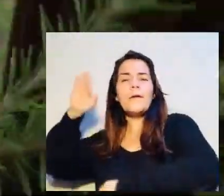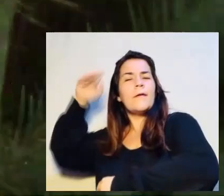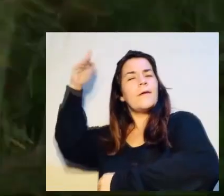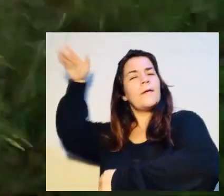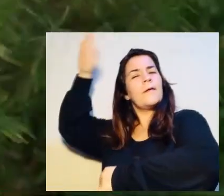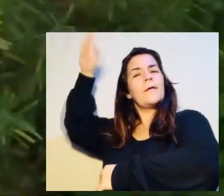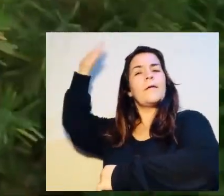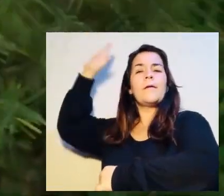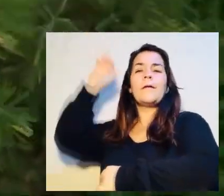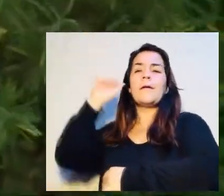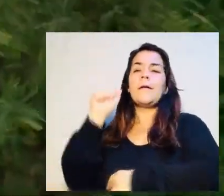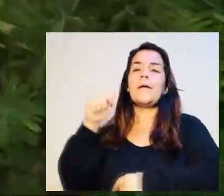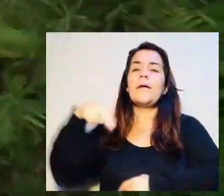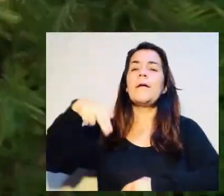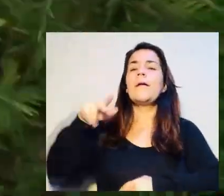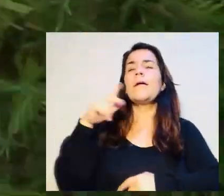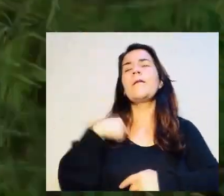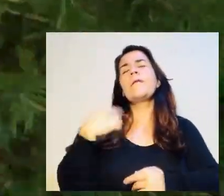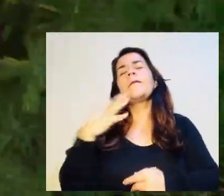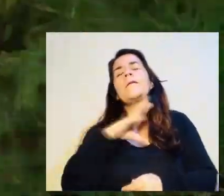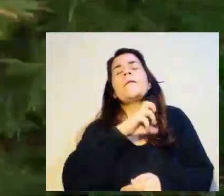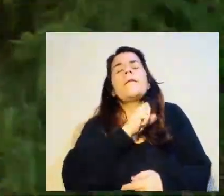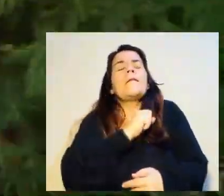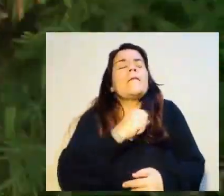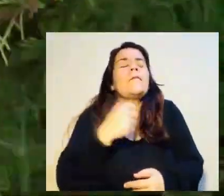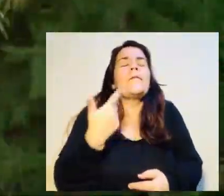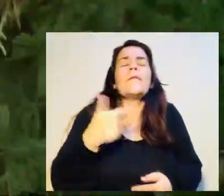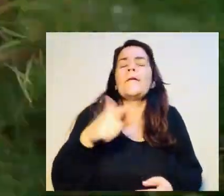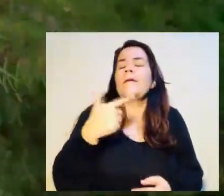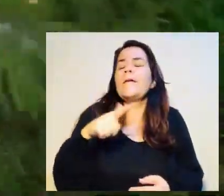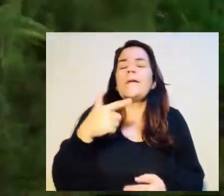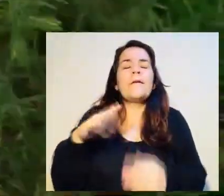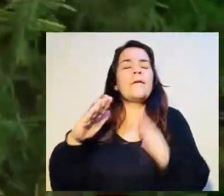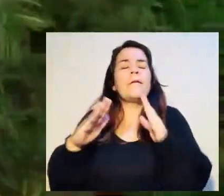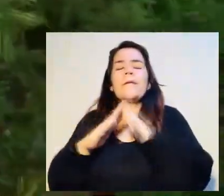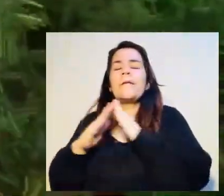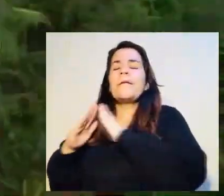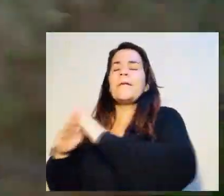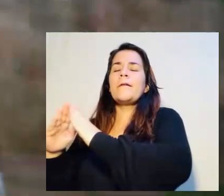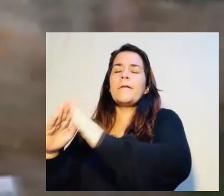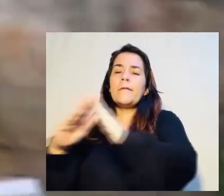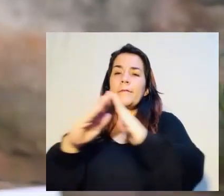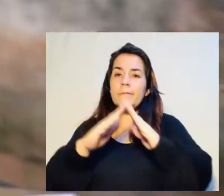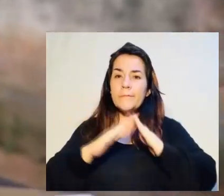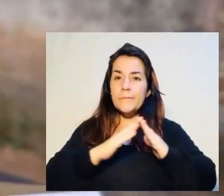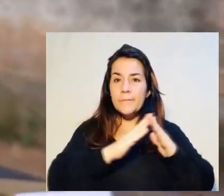agogoterá Angola. Meu amor não tem